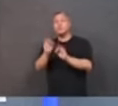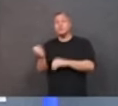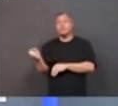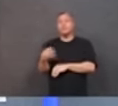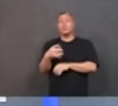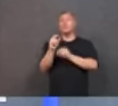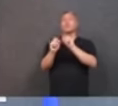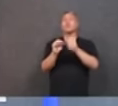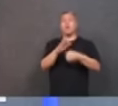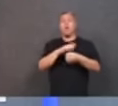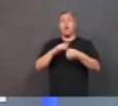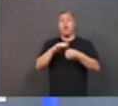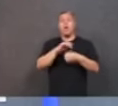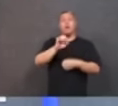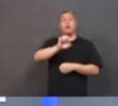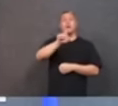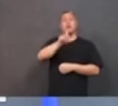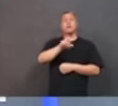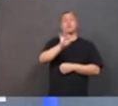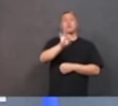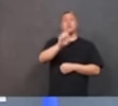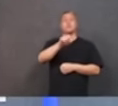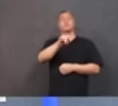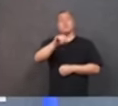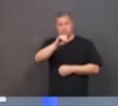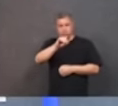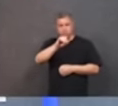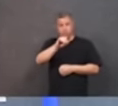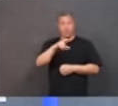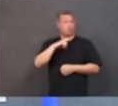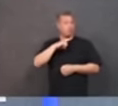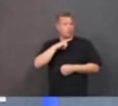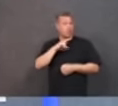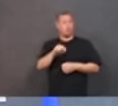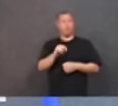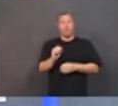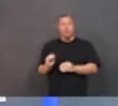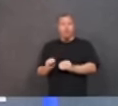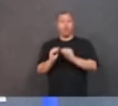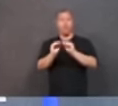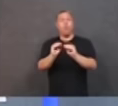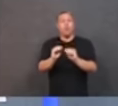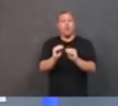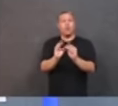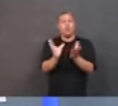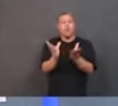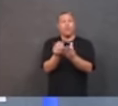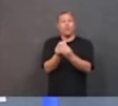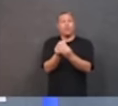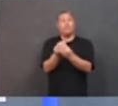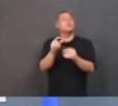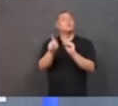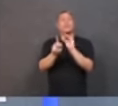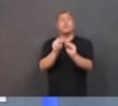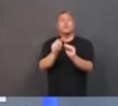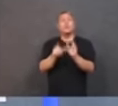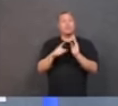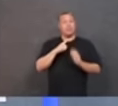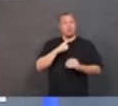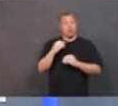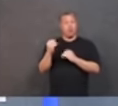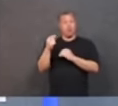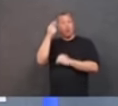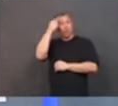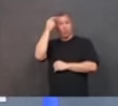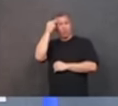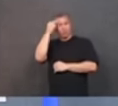que envolvam a universidade e a indústria, principalmente em pesquisa aplicada e também pesquisa induzida, porque isso é uma coisa que nós fazemos pouco